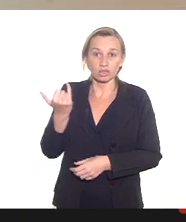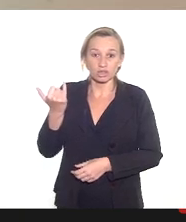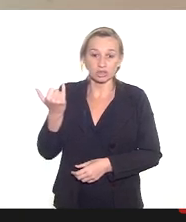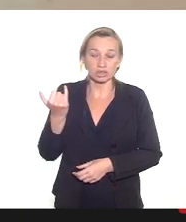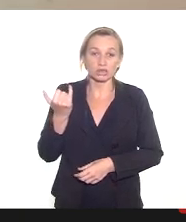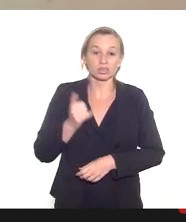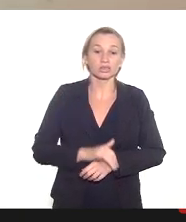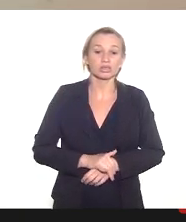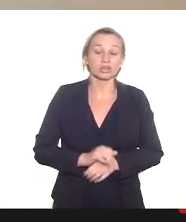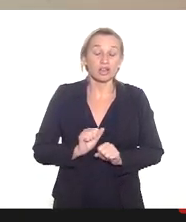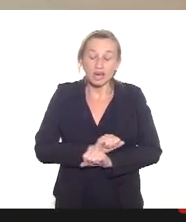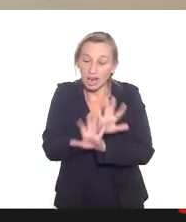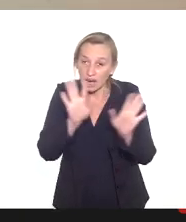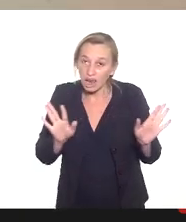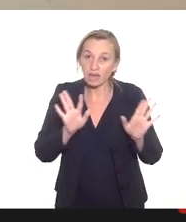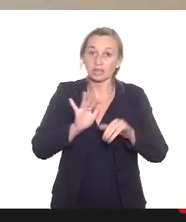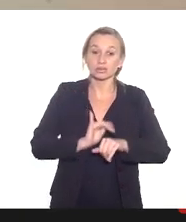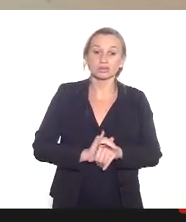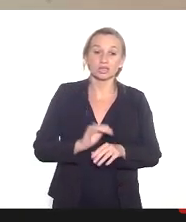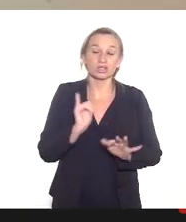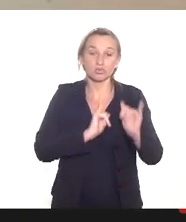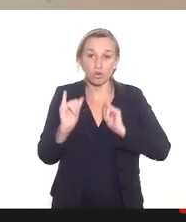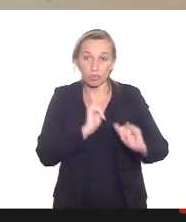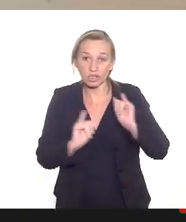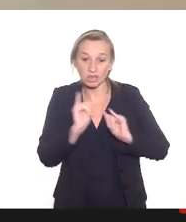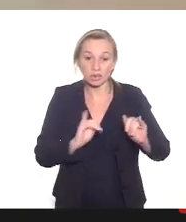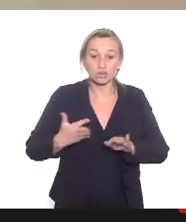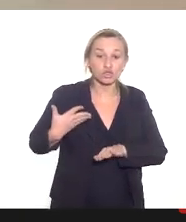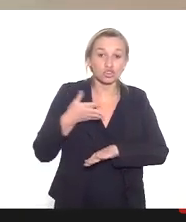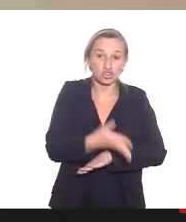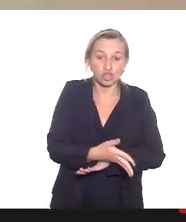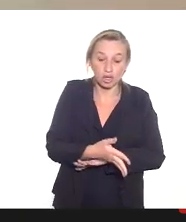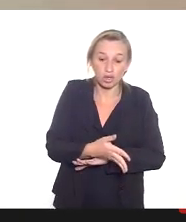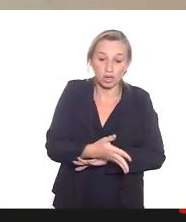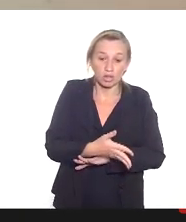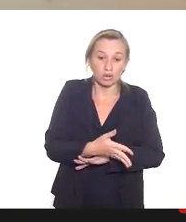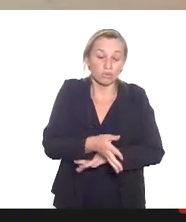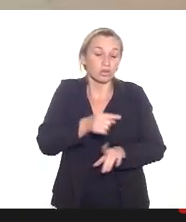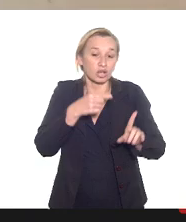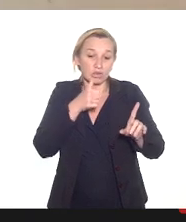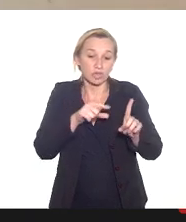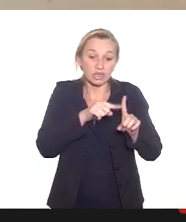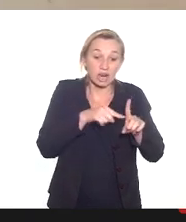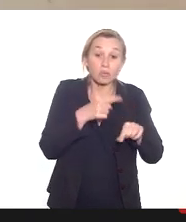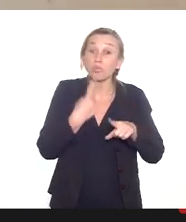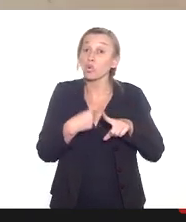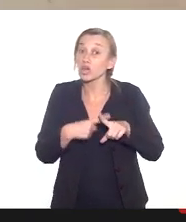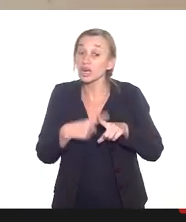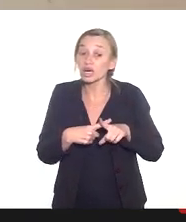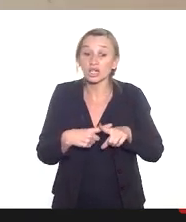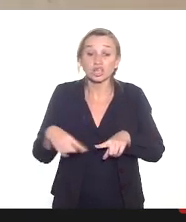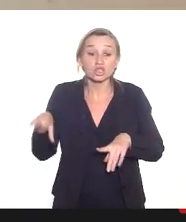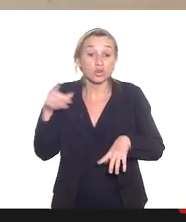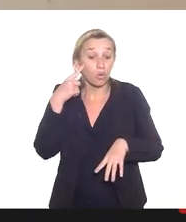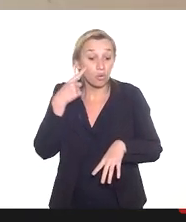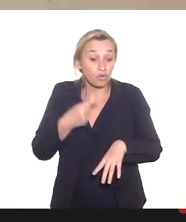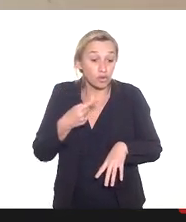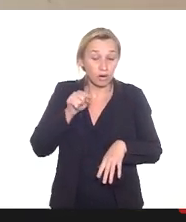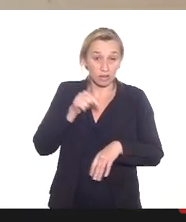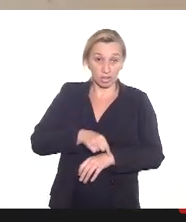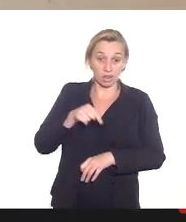deixa Claras as informações que chegam a gestantes porque o que a gente ouviu aqui